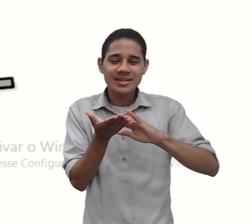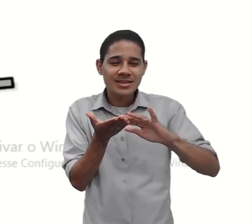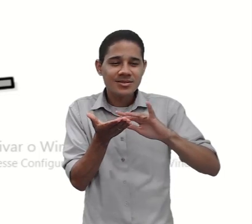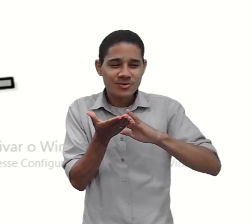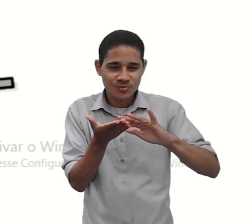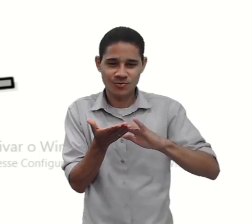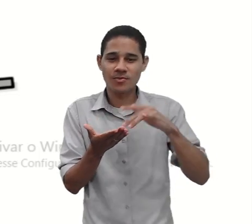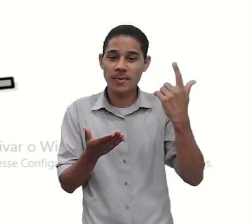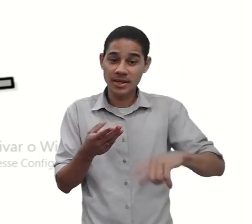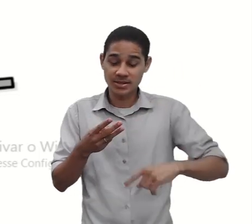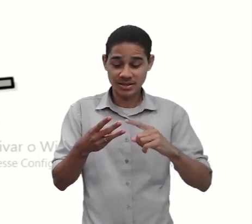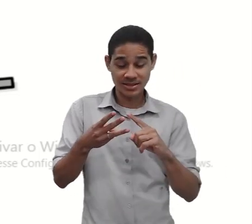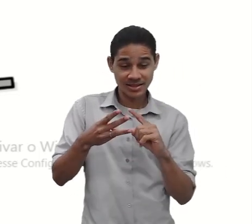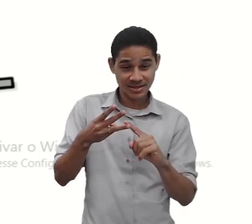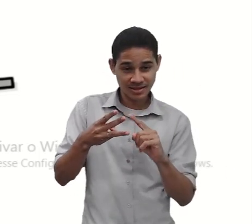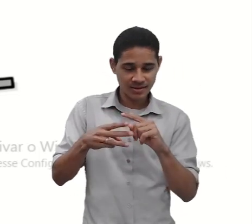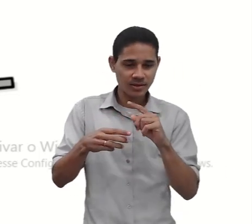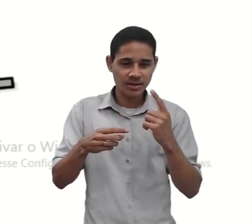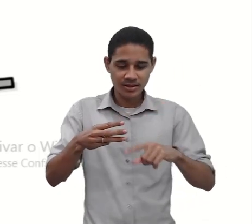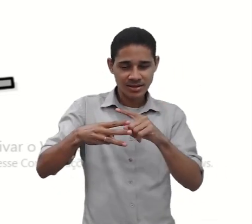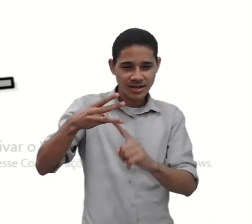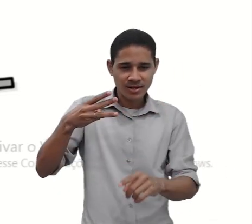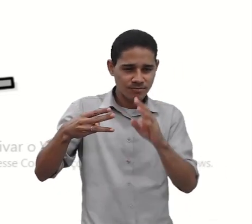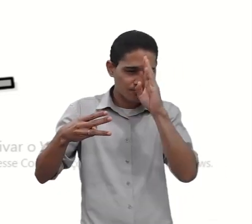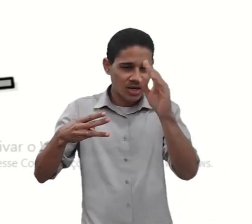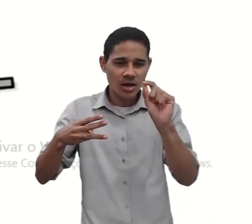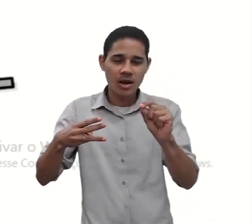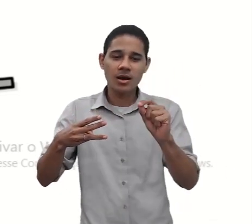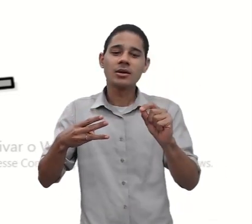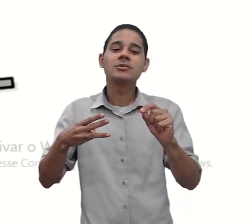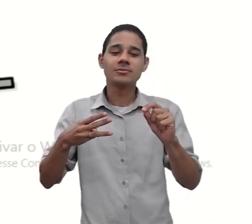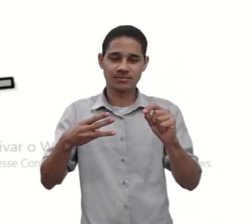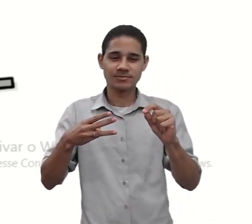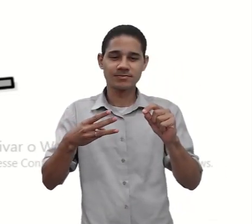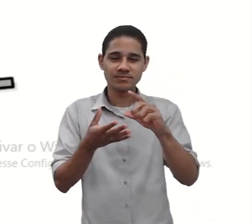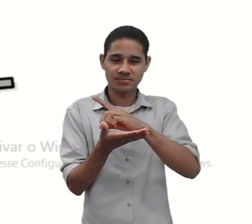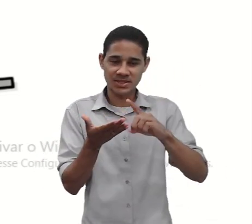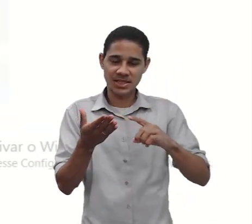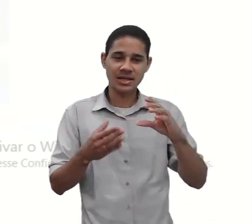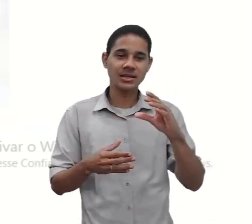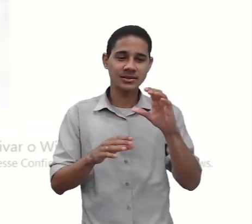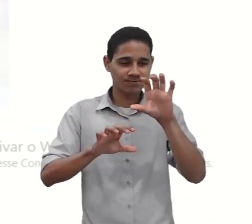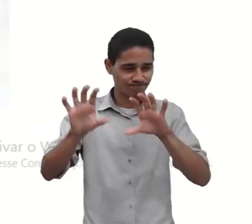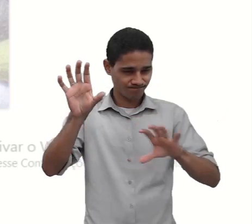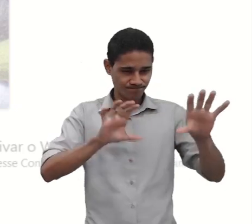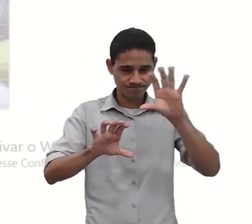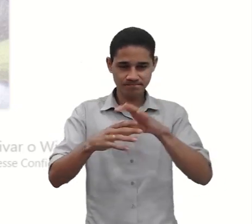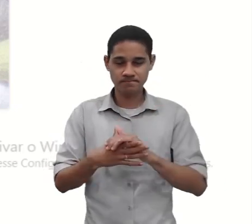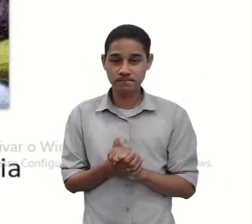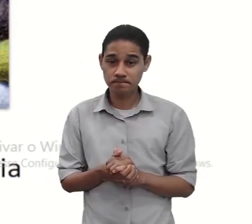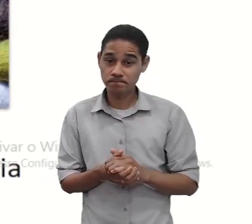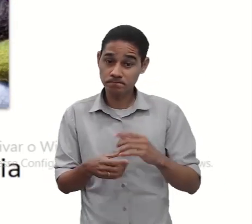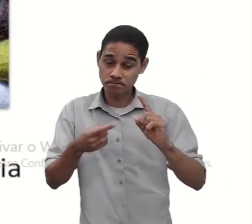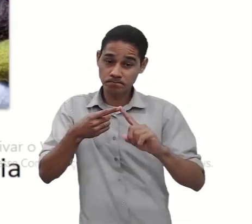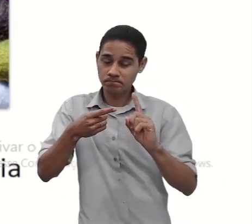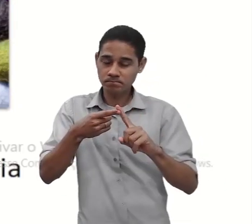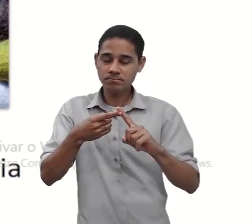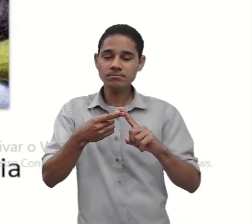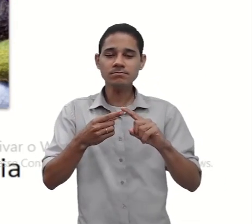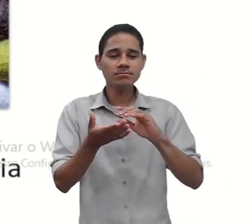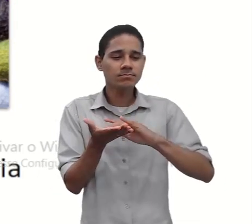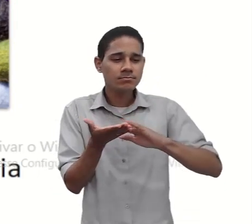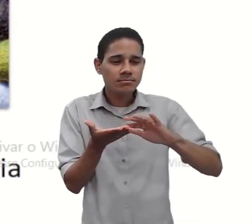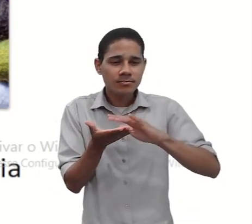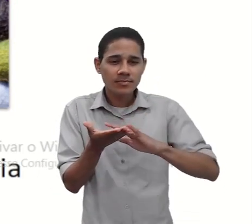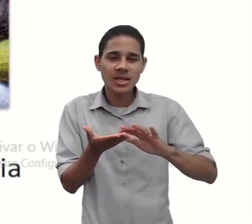design gráfico: transparência, enquadramento e aleatoriedade. Vamos começar por textura. Textura nada